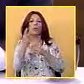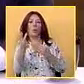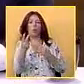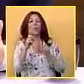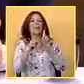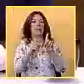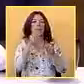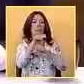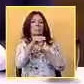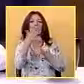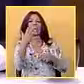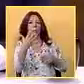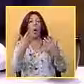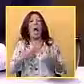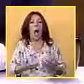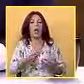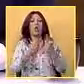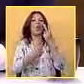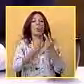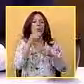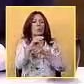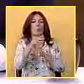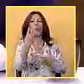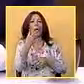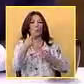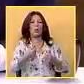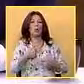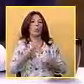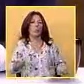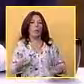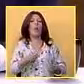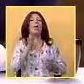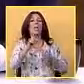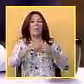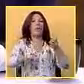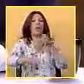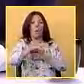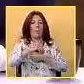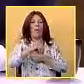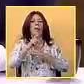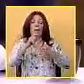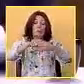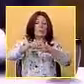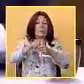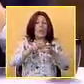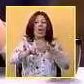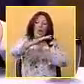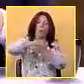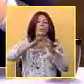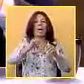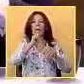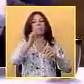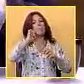6, podiam alimentar 5. Neste momento 2 não podem alimentar 4. E a União Europeia, a Comunidade Europeia, está a